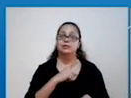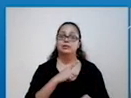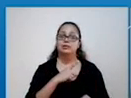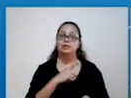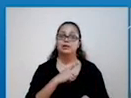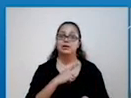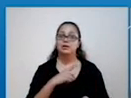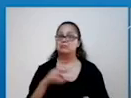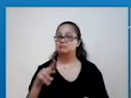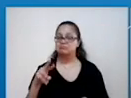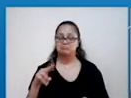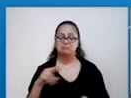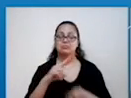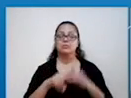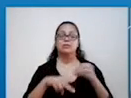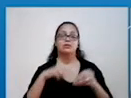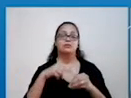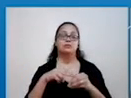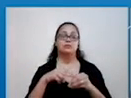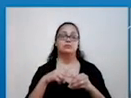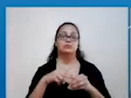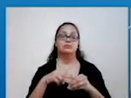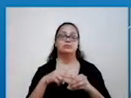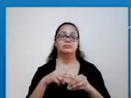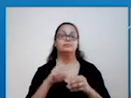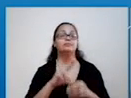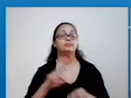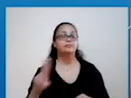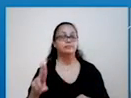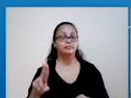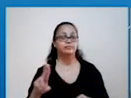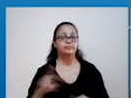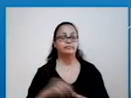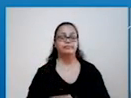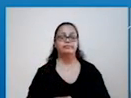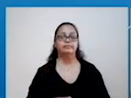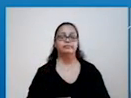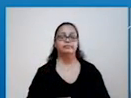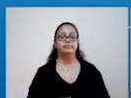de nêutrons, sendo então chamados de isótonos.